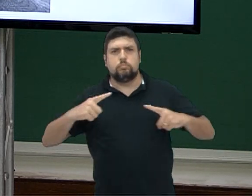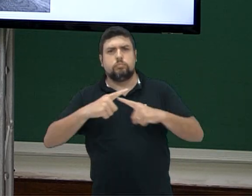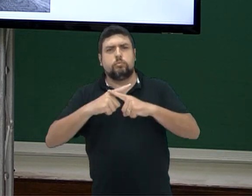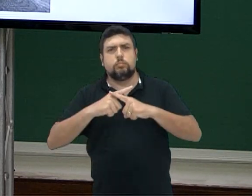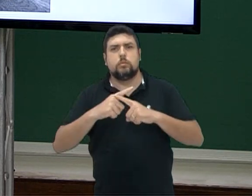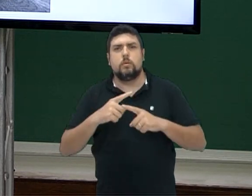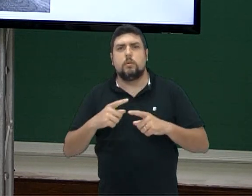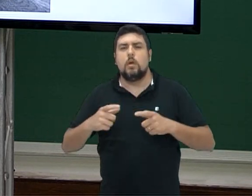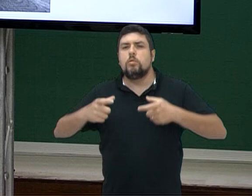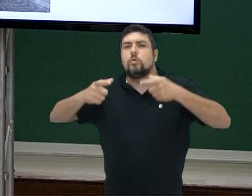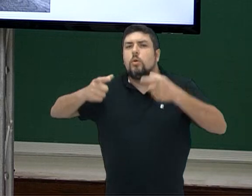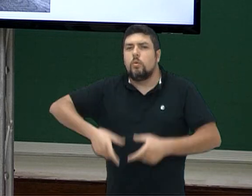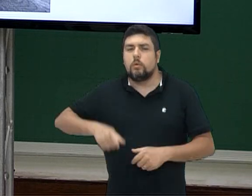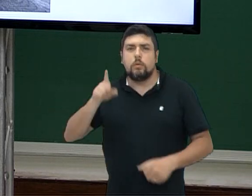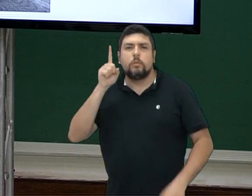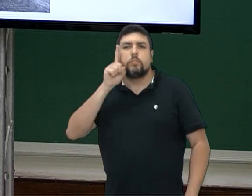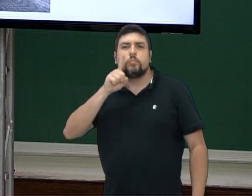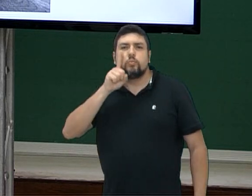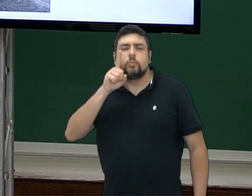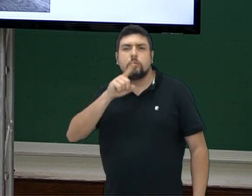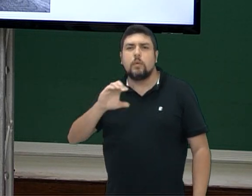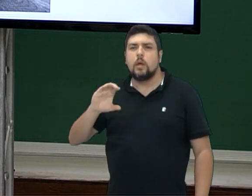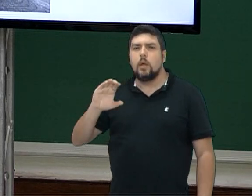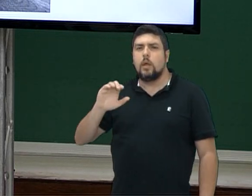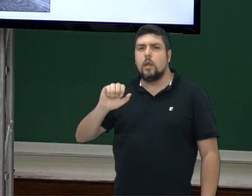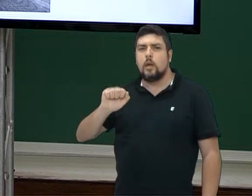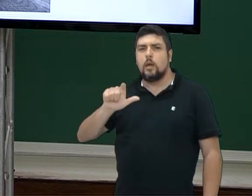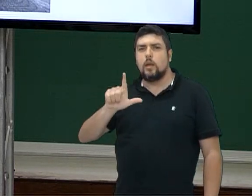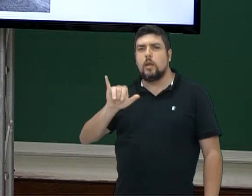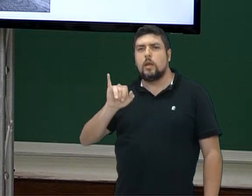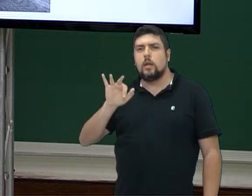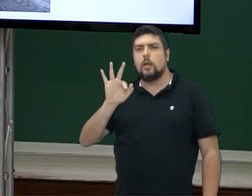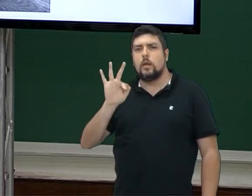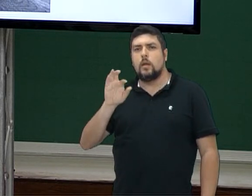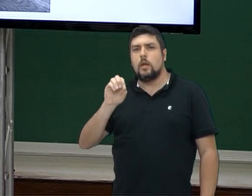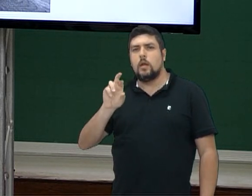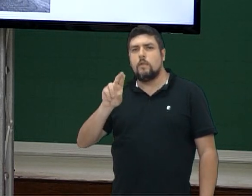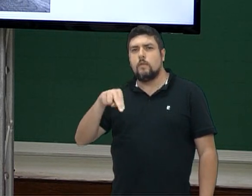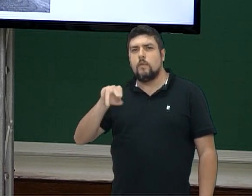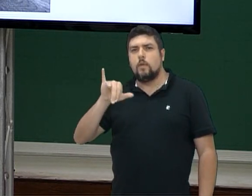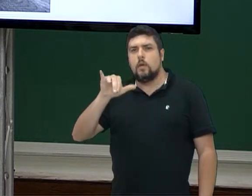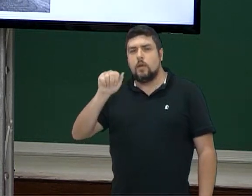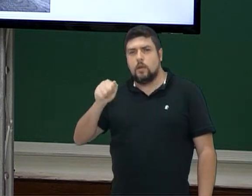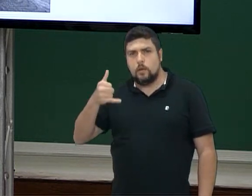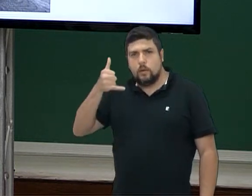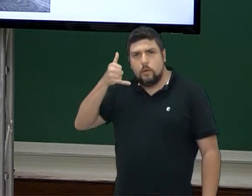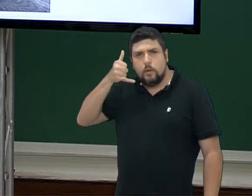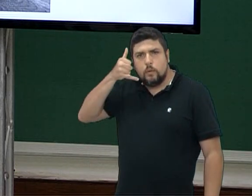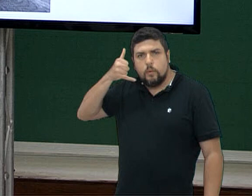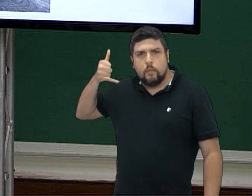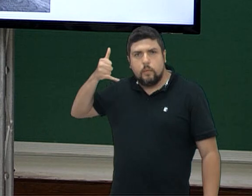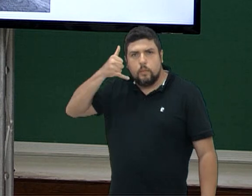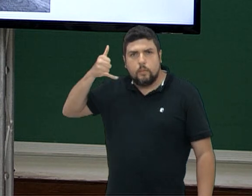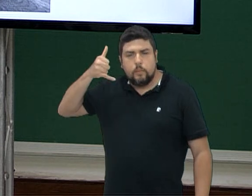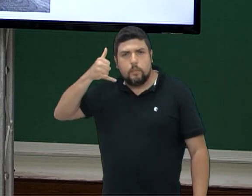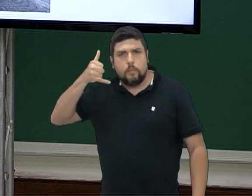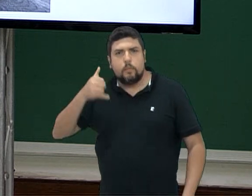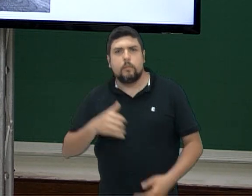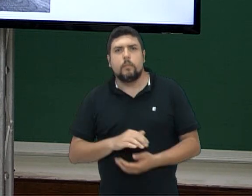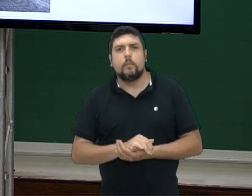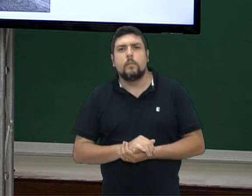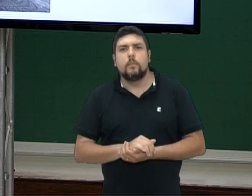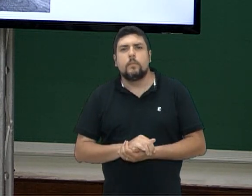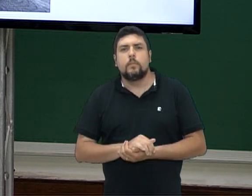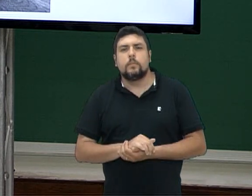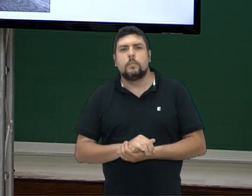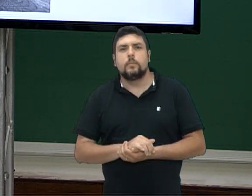né, também na Califórnia. Então a gente pode considerar que o skate ele é um esporte de origem californiana, assim como